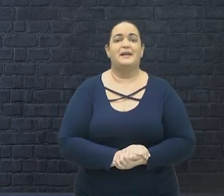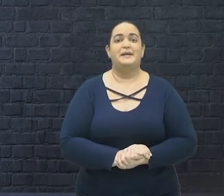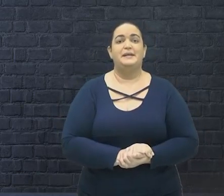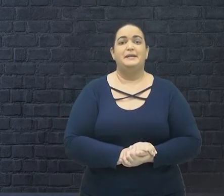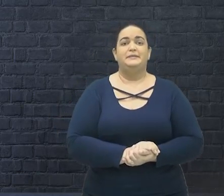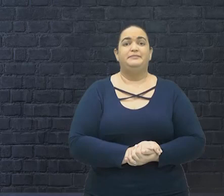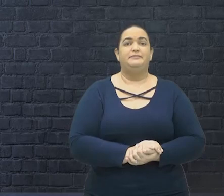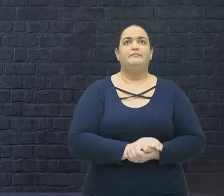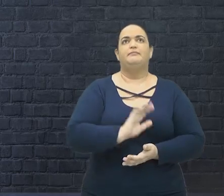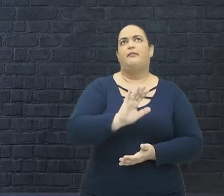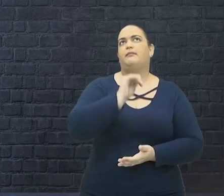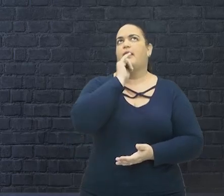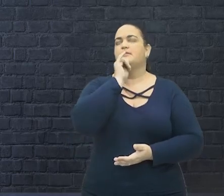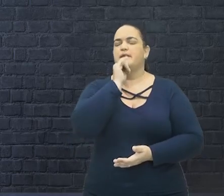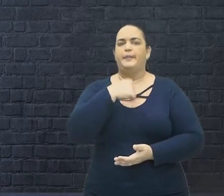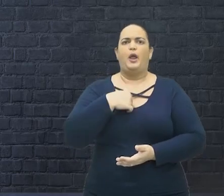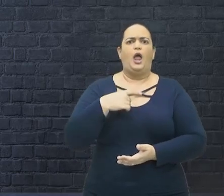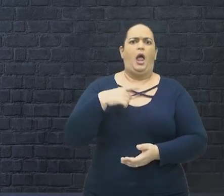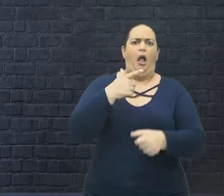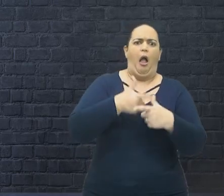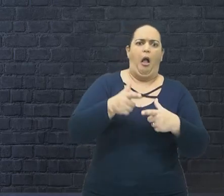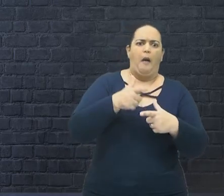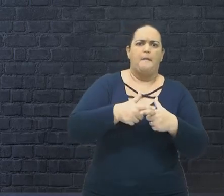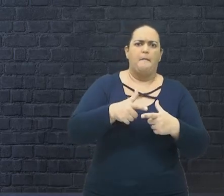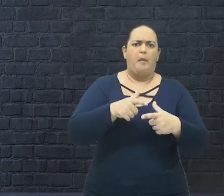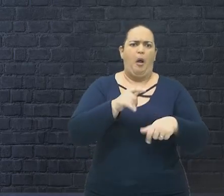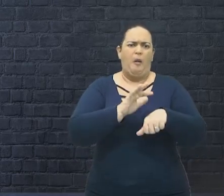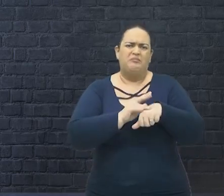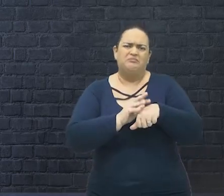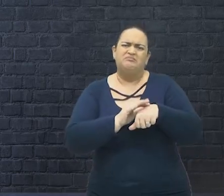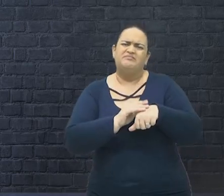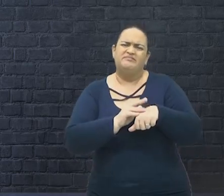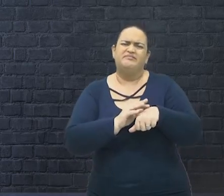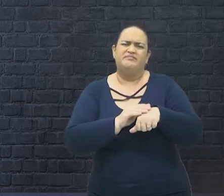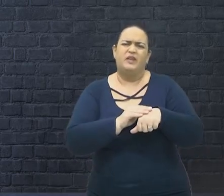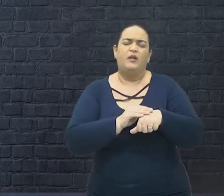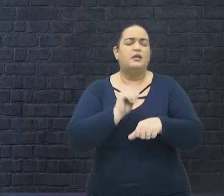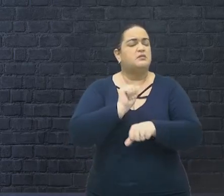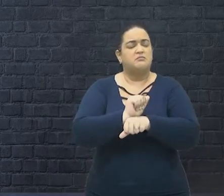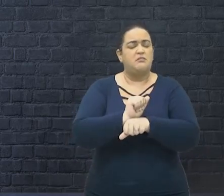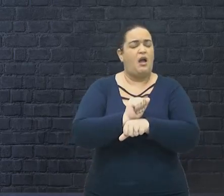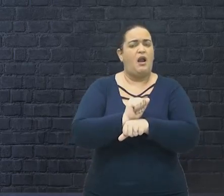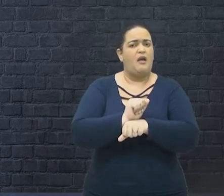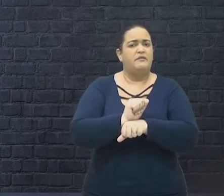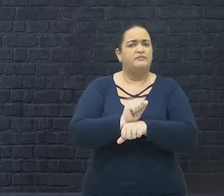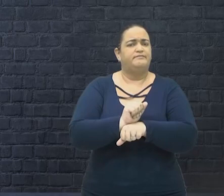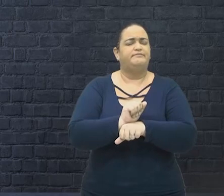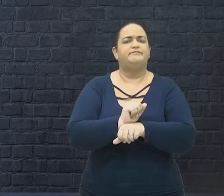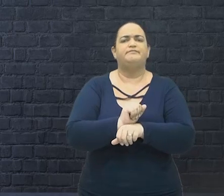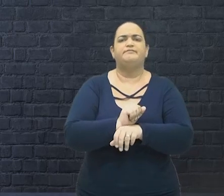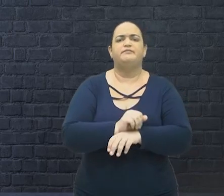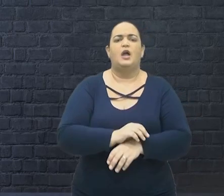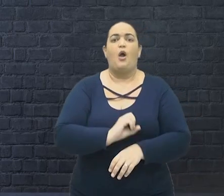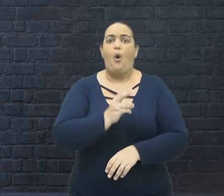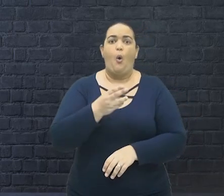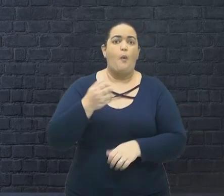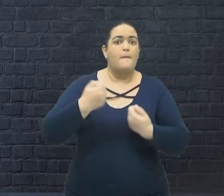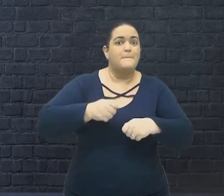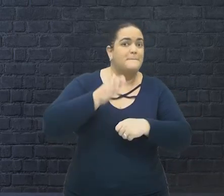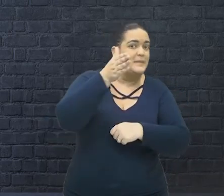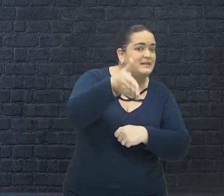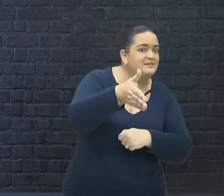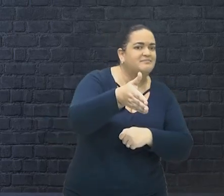todos os dias, com exceção de quando ele tinha um problema muito sério de saúde, ou se não pela